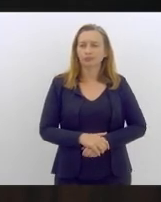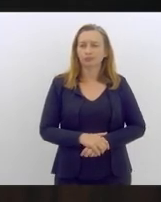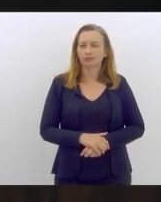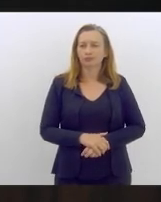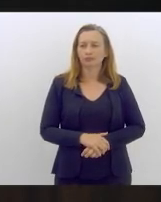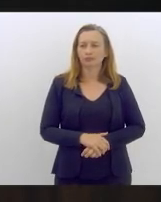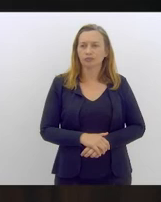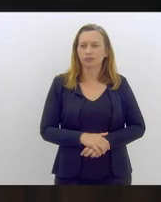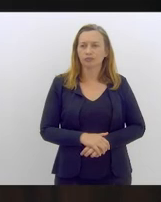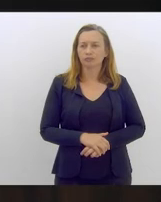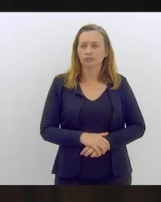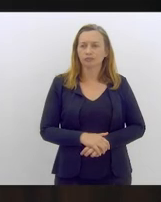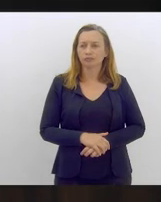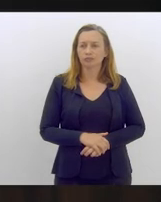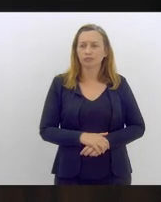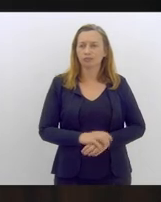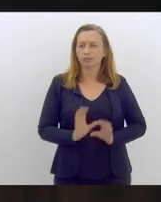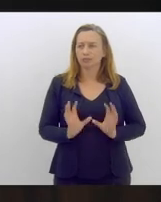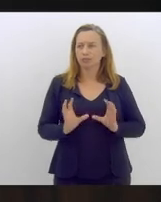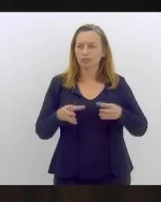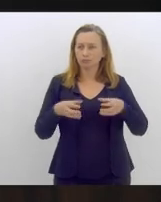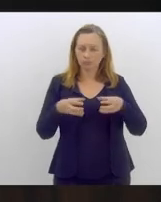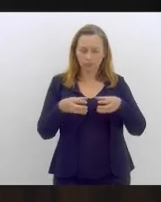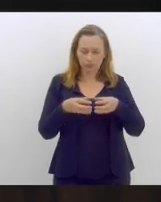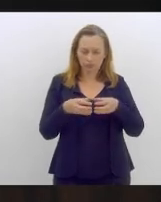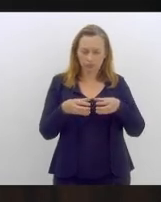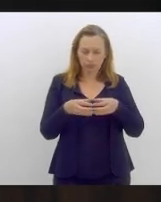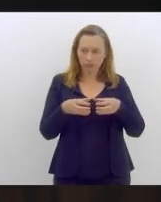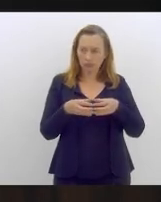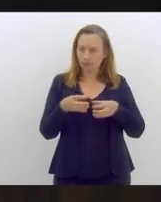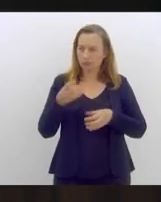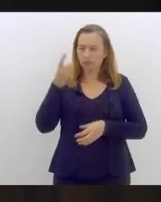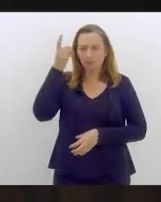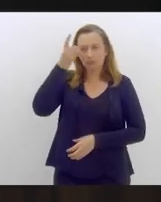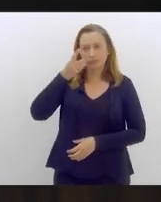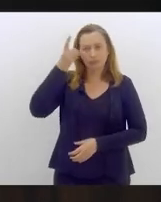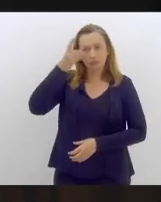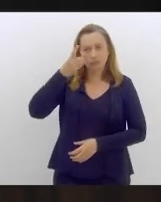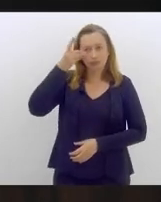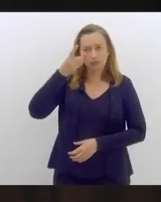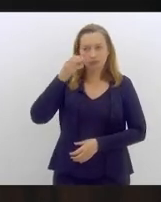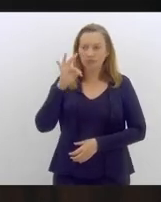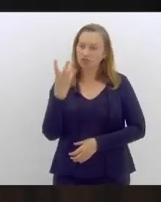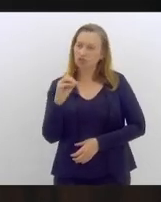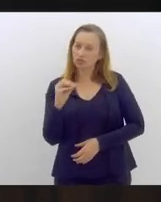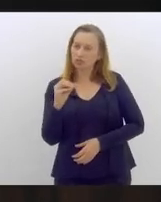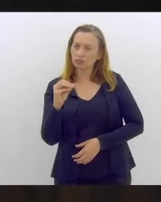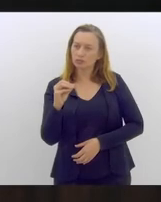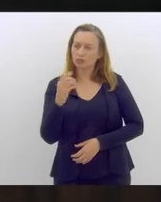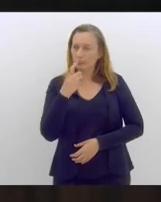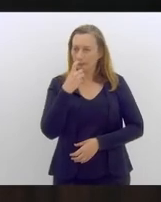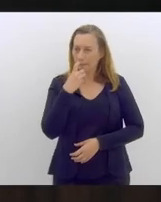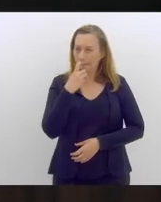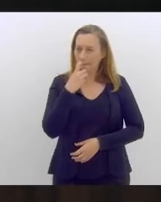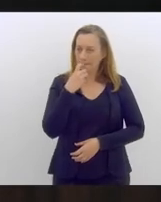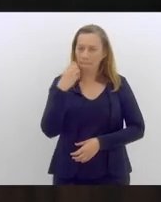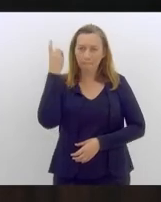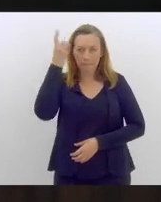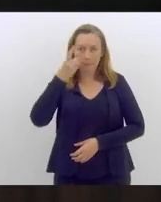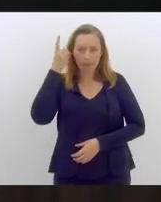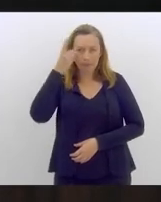Para emitir parecer pela comissão, deputado Tiago Pampolha, deputado Márcio